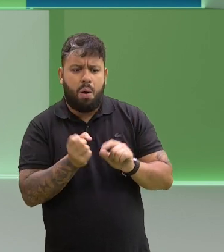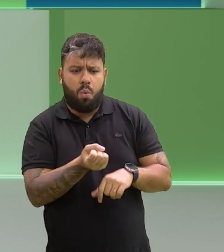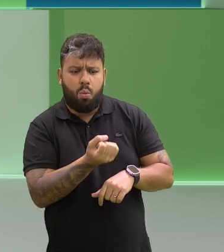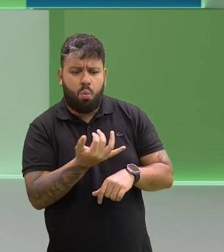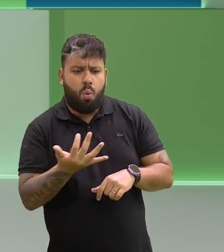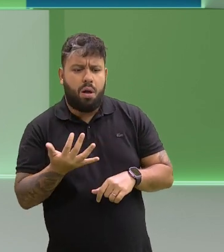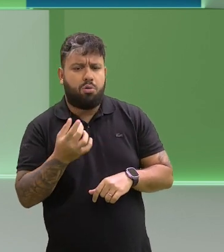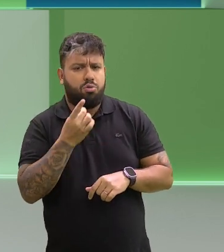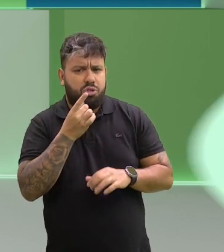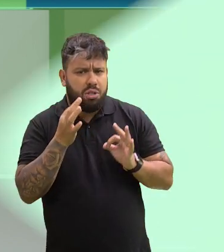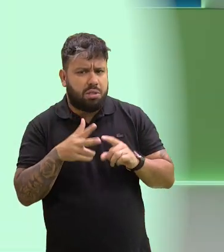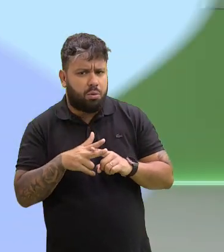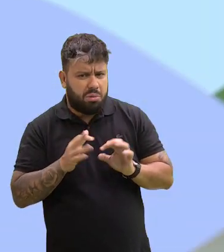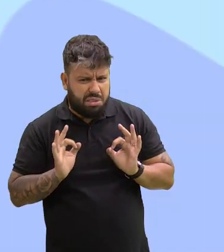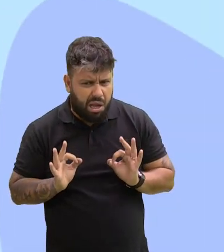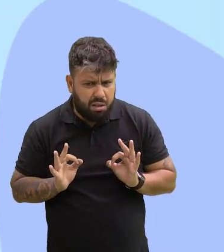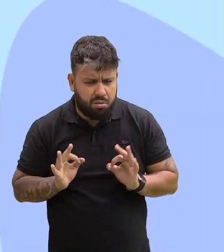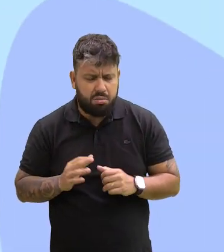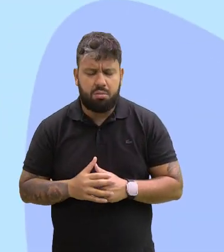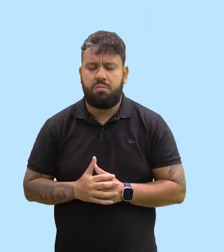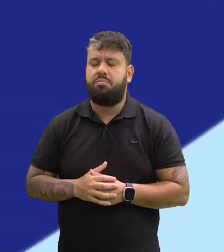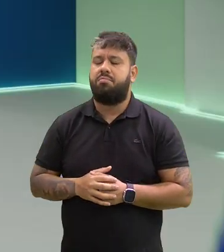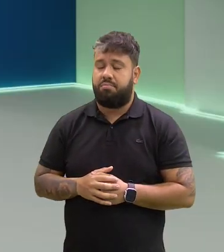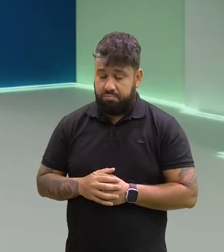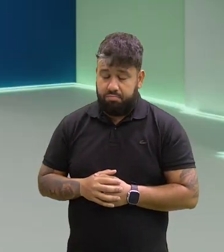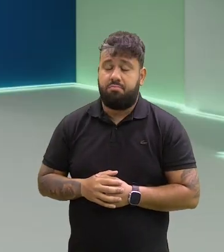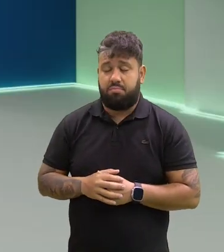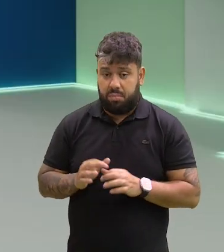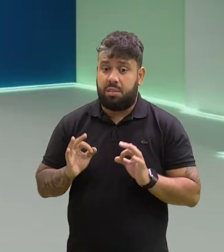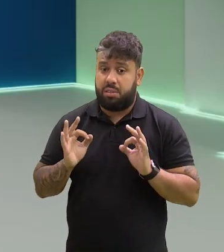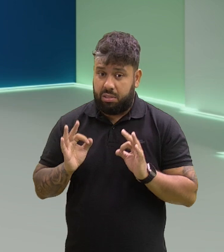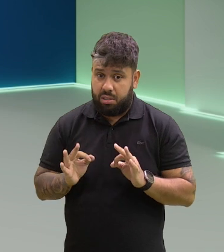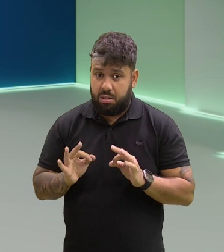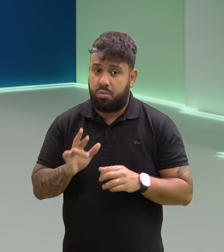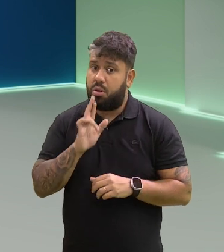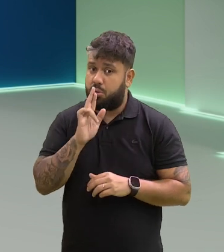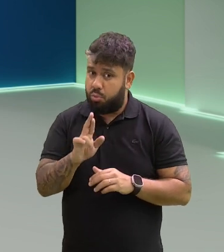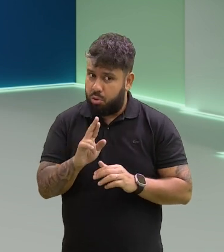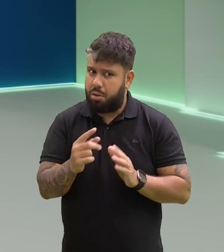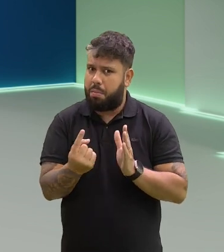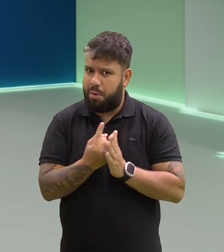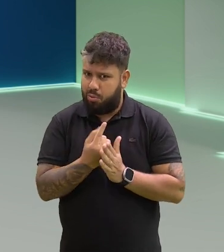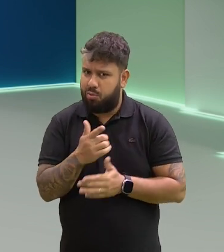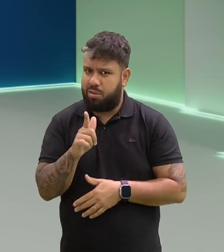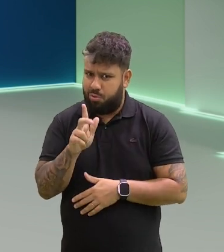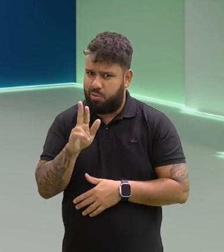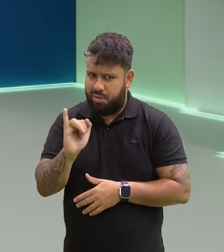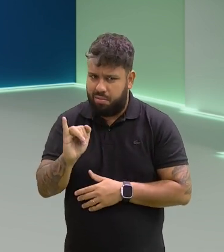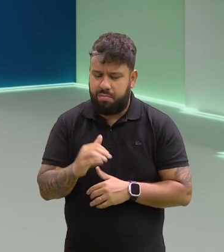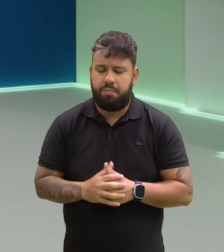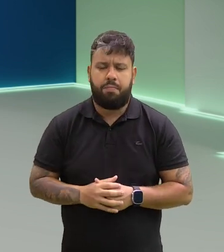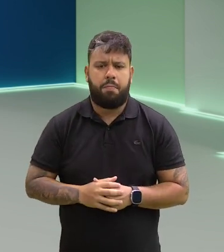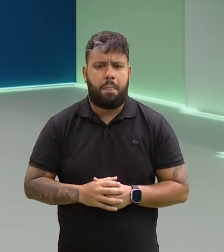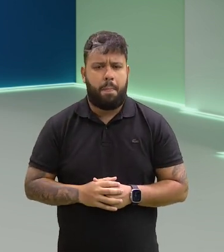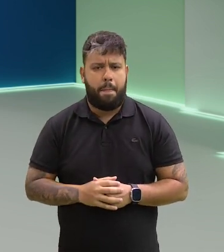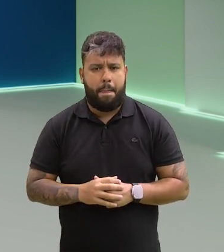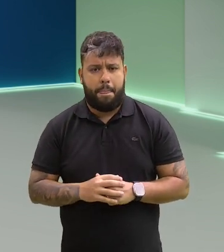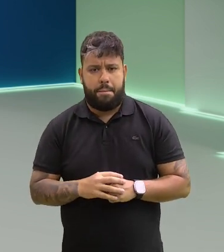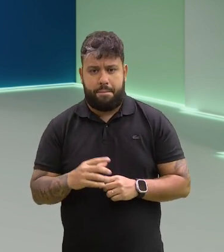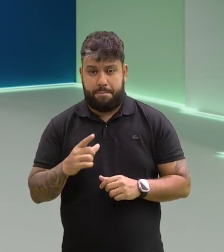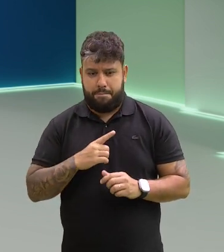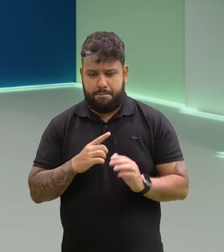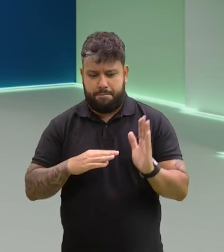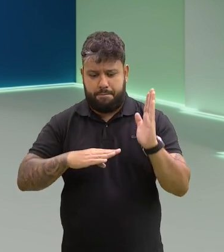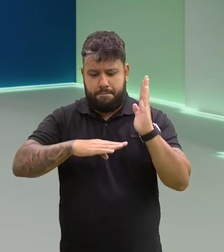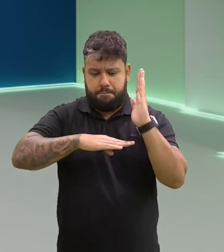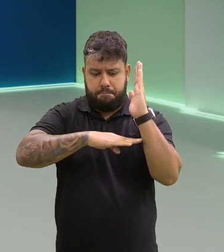reparo, certo? Certo. Respondendo à pergunta do nosso aluno Gui, os 5 dados da tabela não